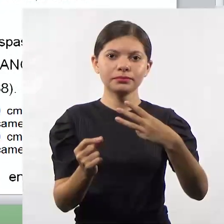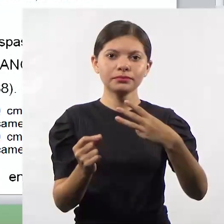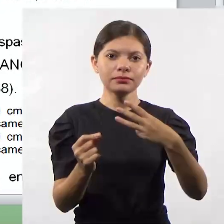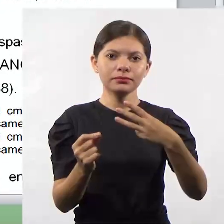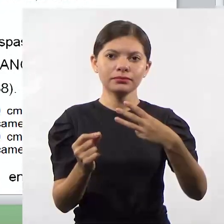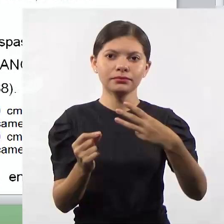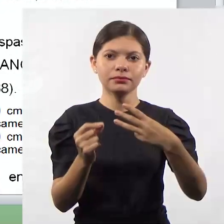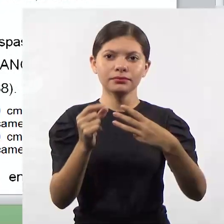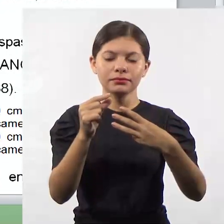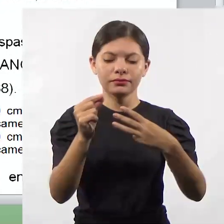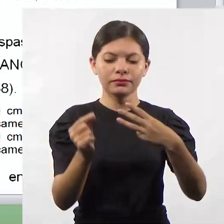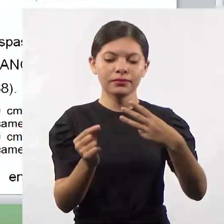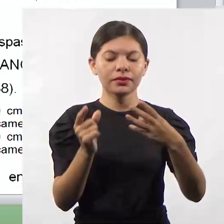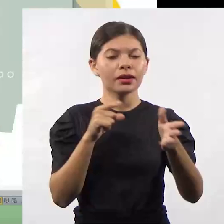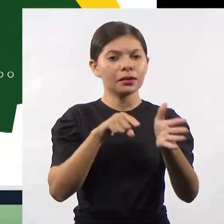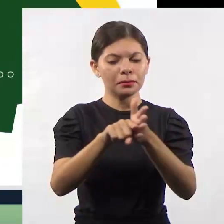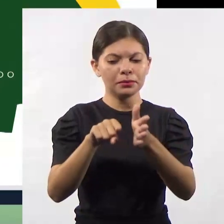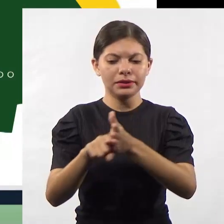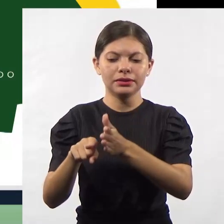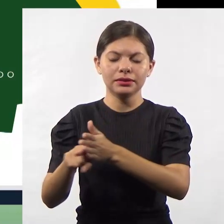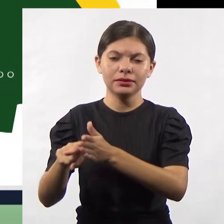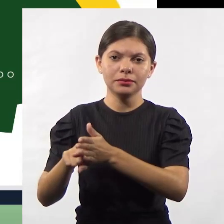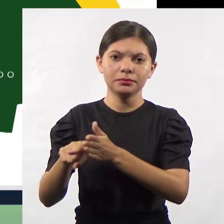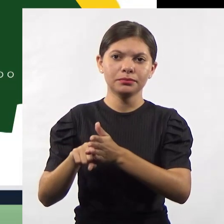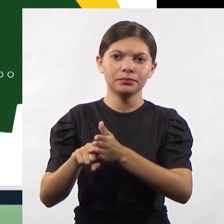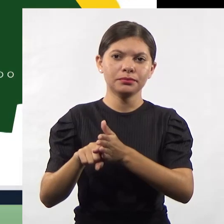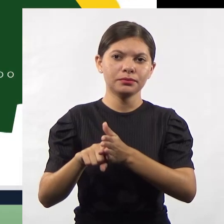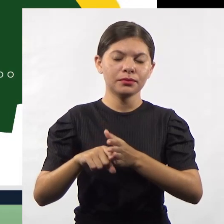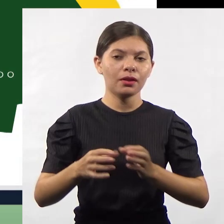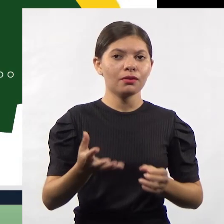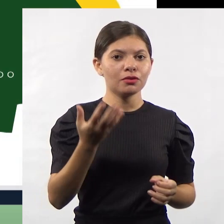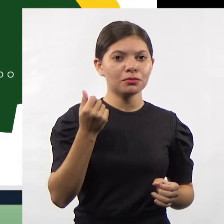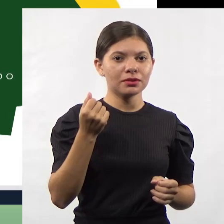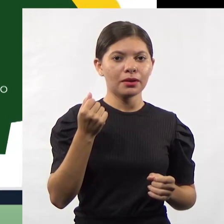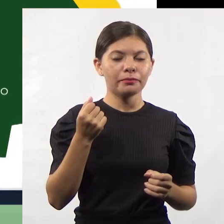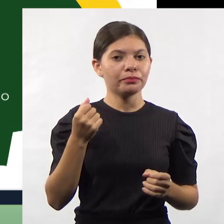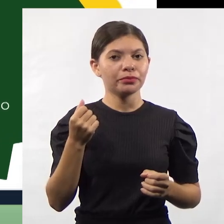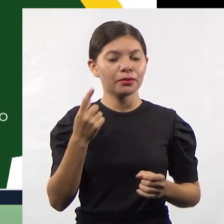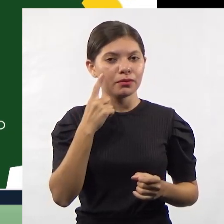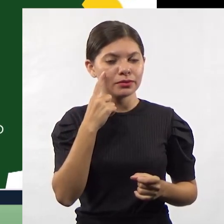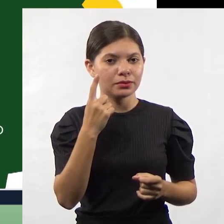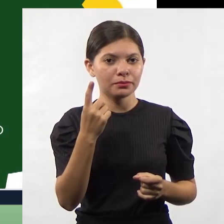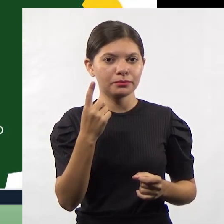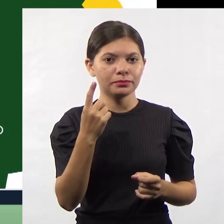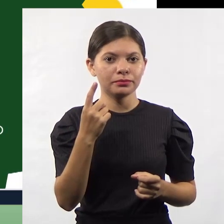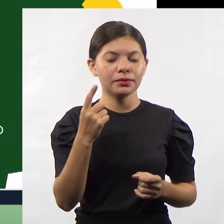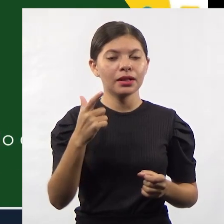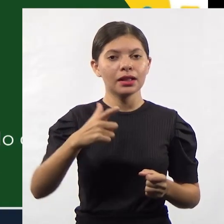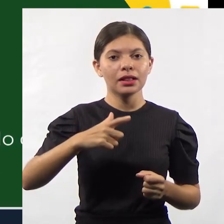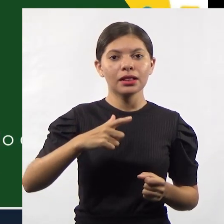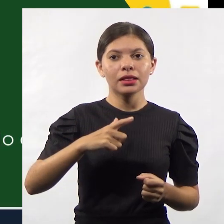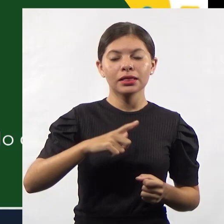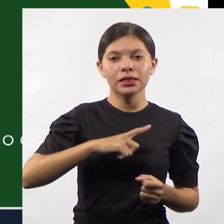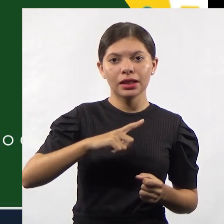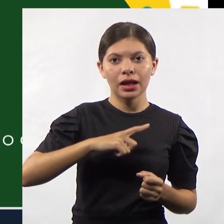formas que a gente tem de pesquisa. Bom, então vamos lá, olha só. Eu